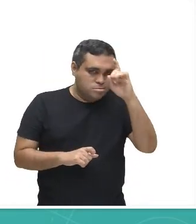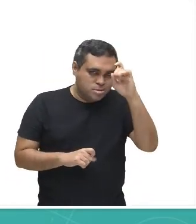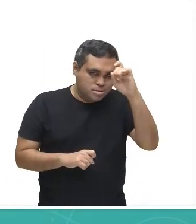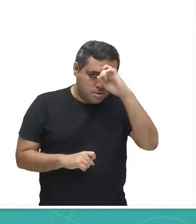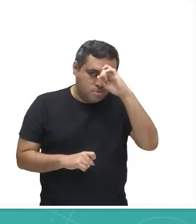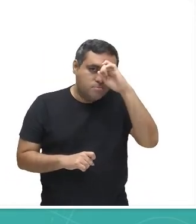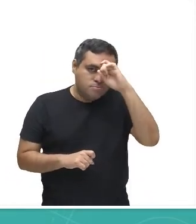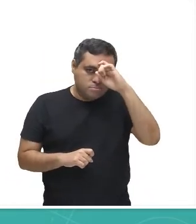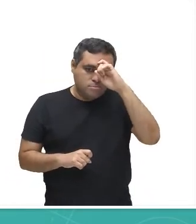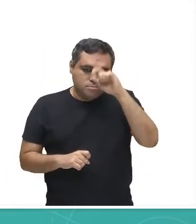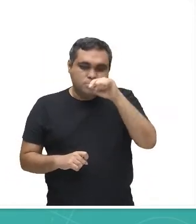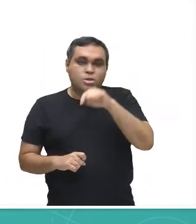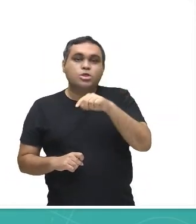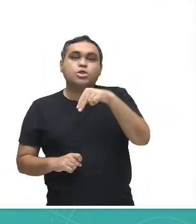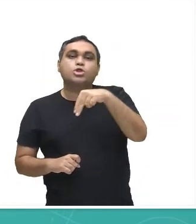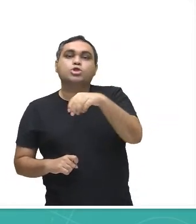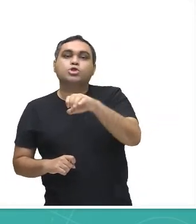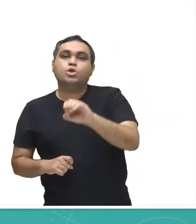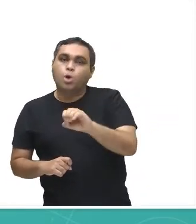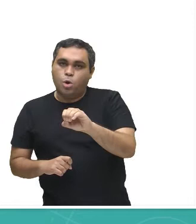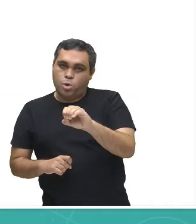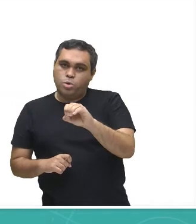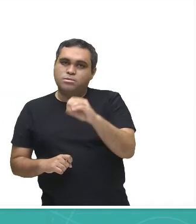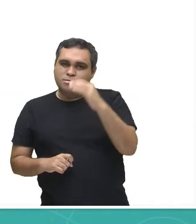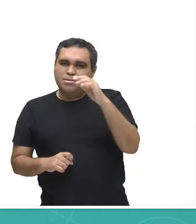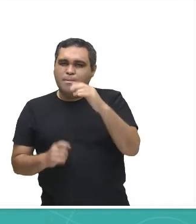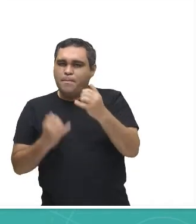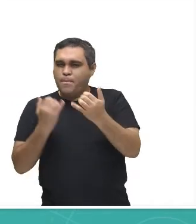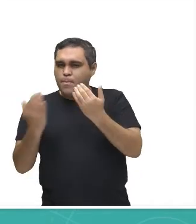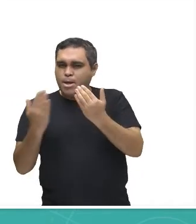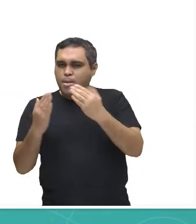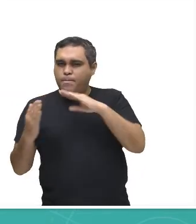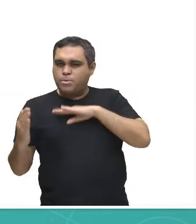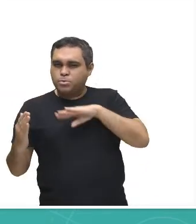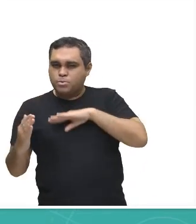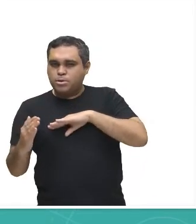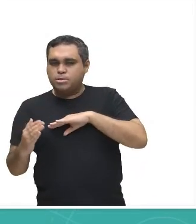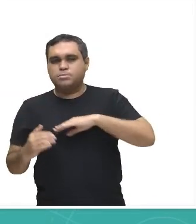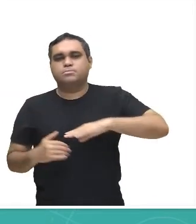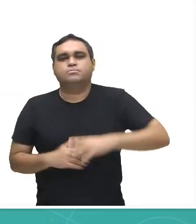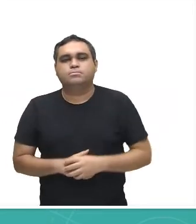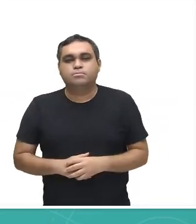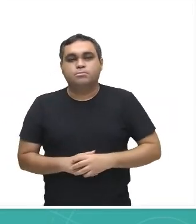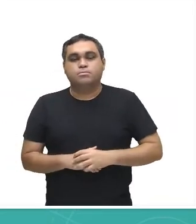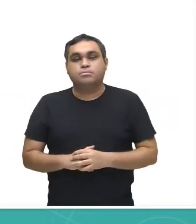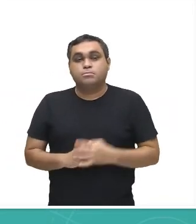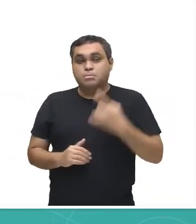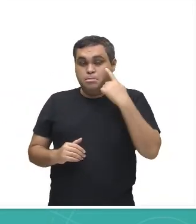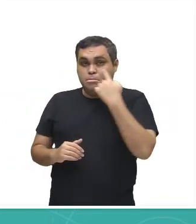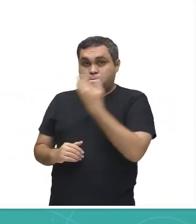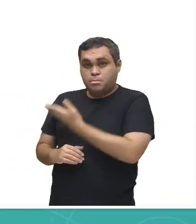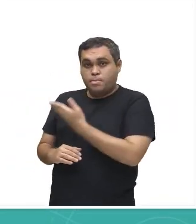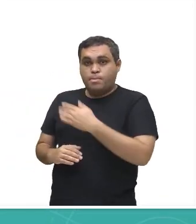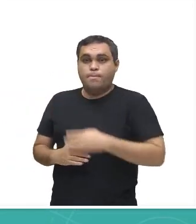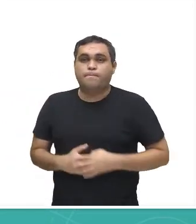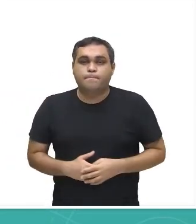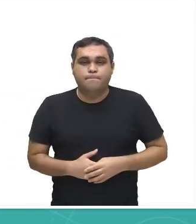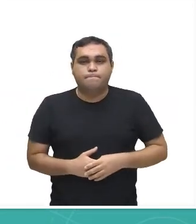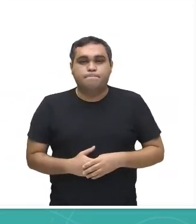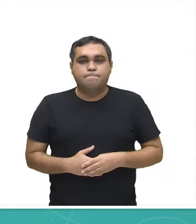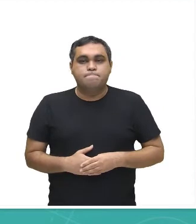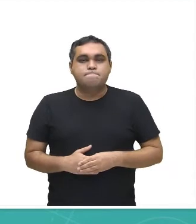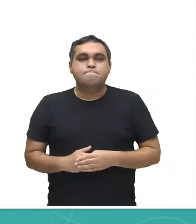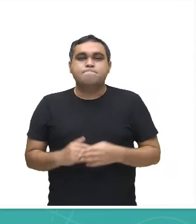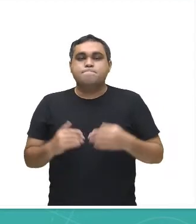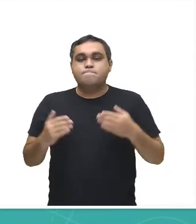hospital. Vejam as características da preposition at. Let's go. Então,